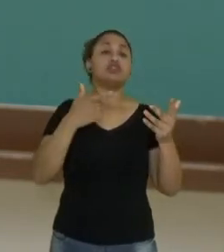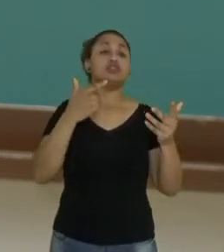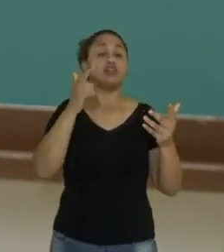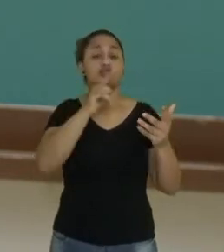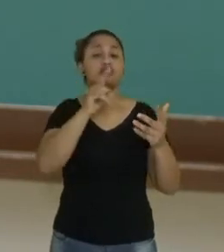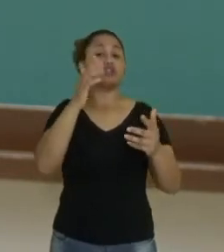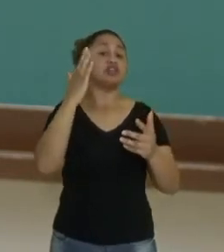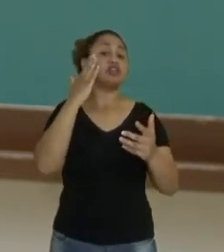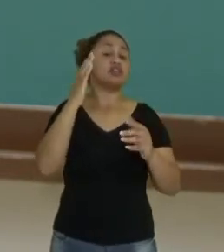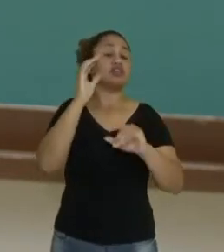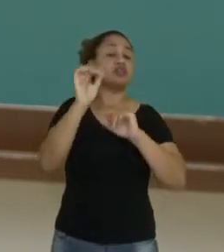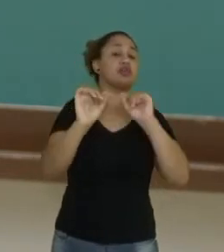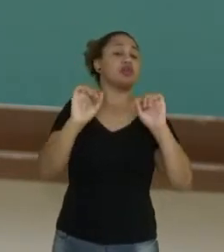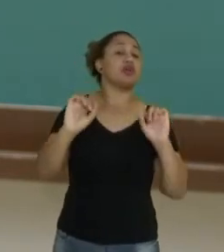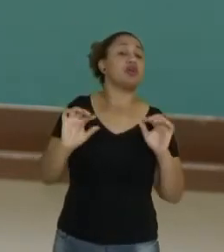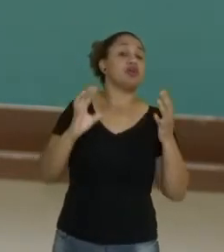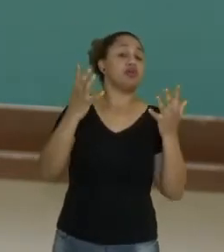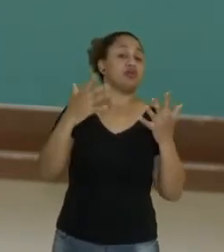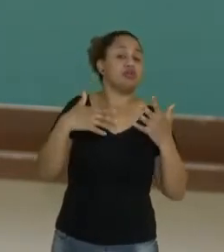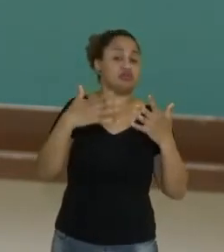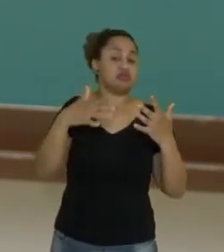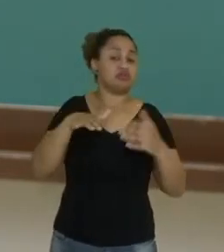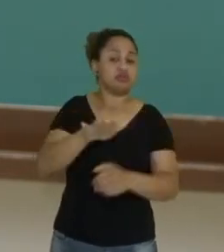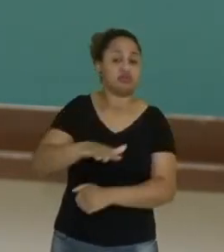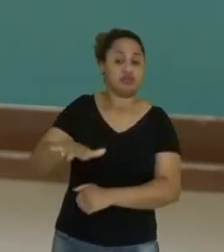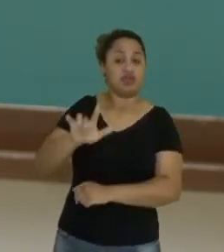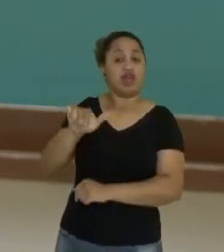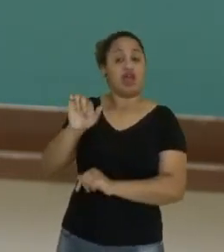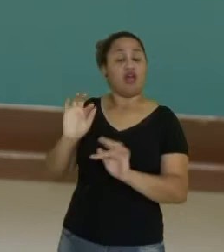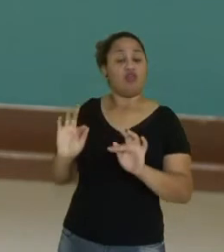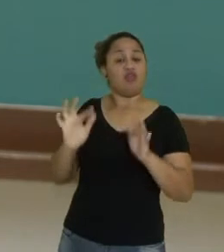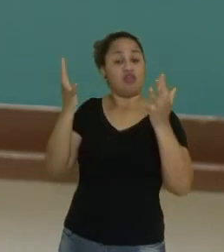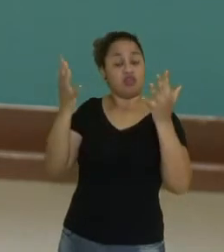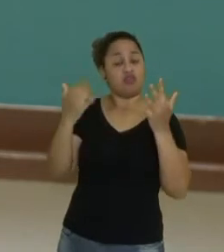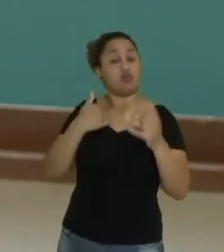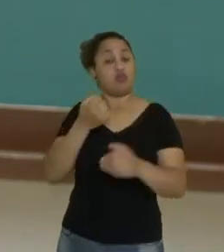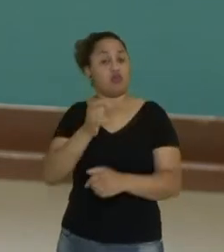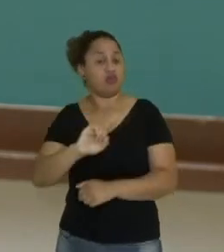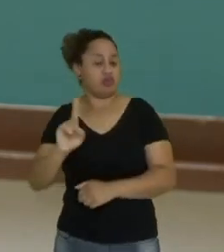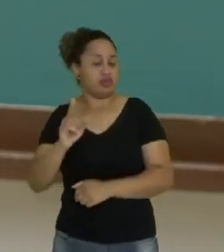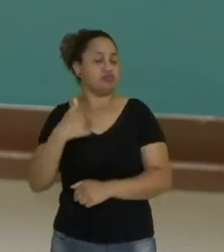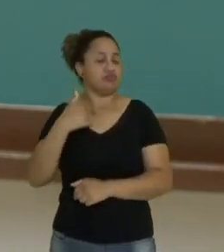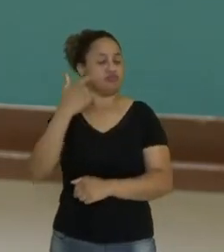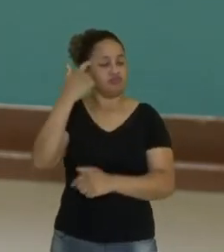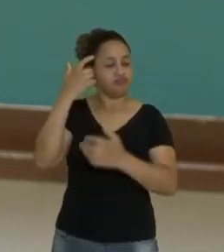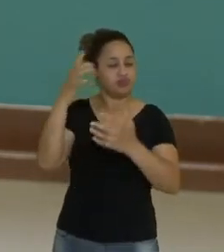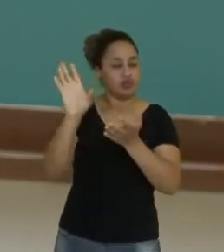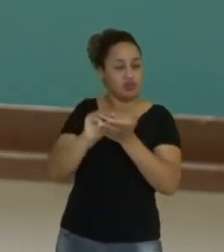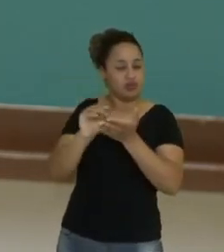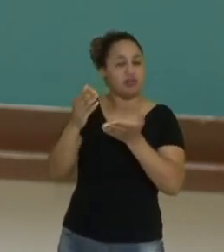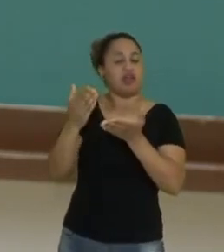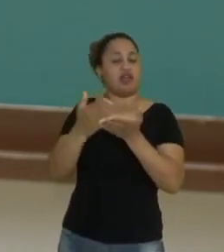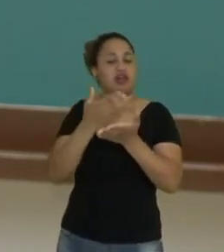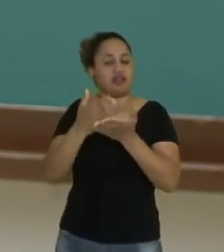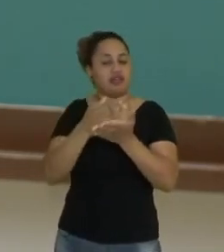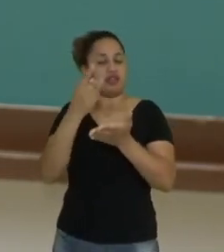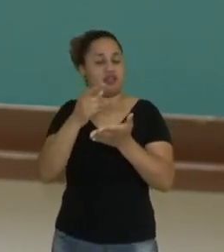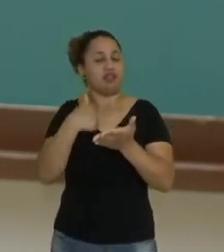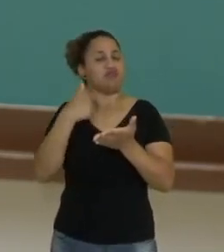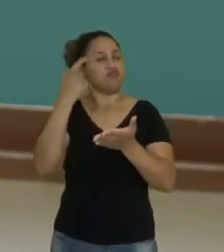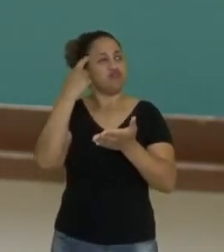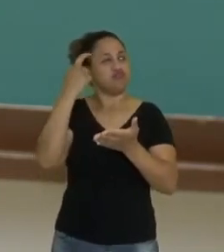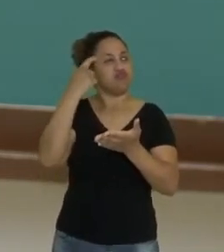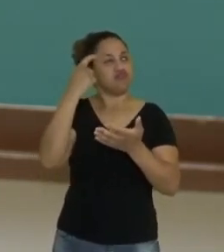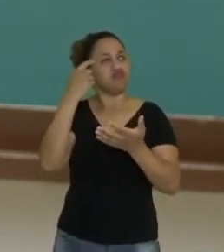que realmente está acontecendo aqui na situação, se é um fenômeno ou não. Então eu quero que você copie aí no teu caderno e tente